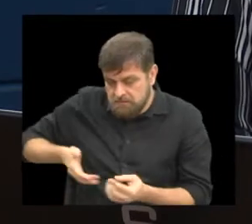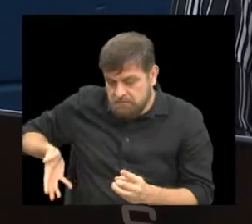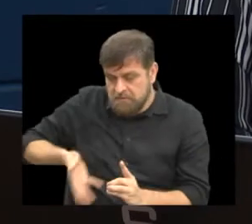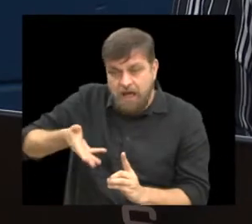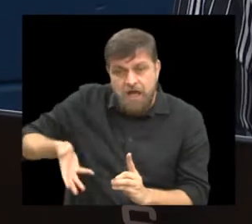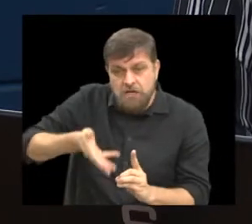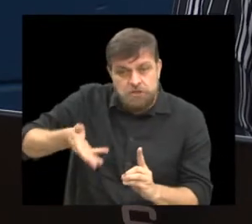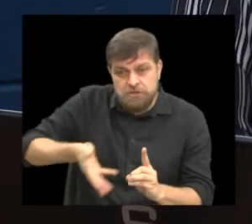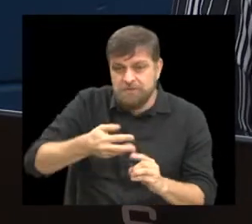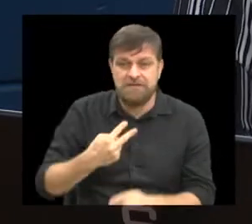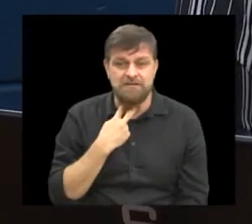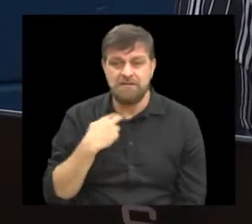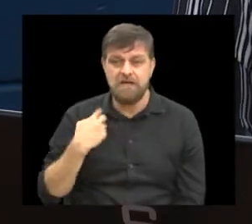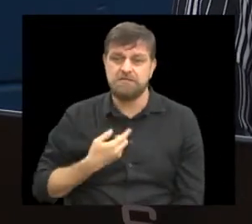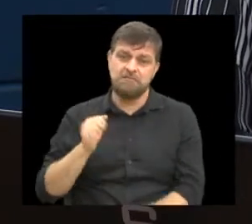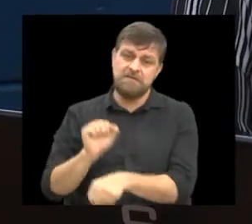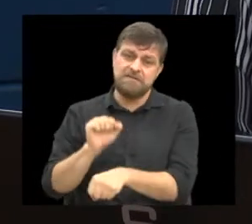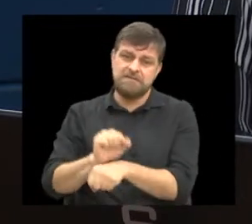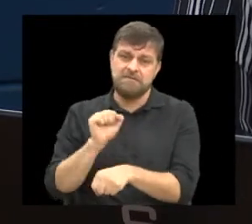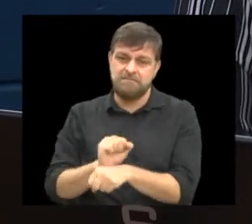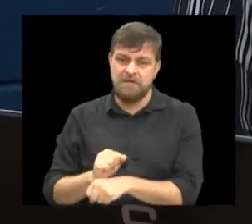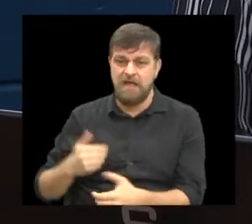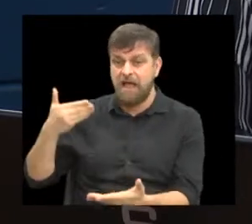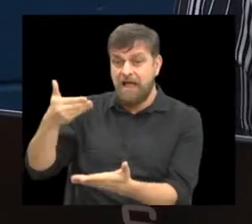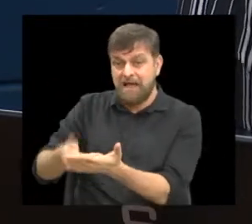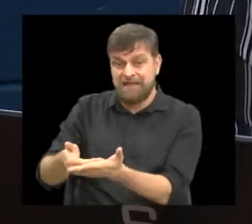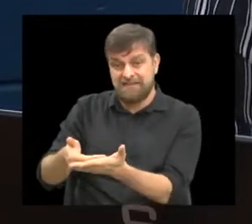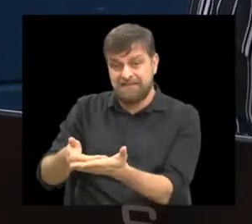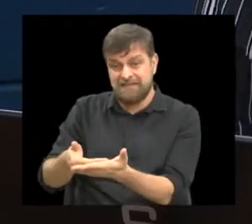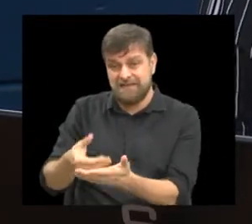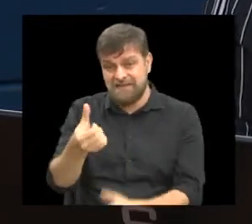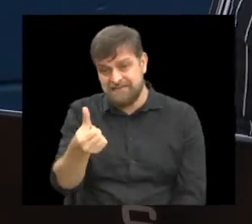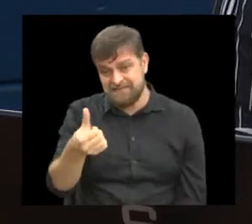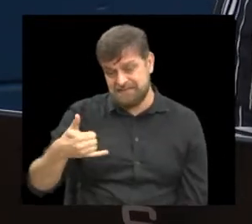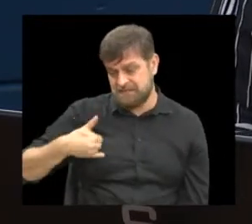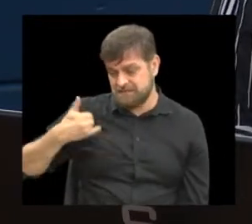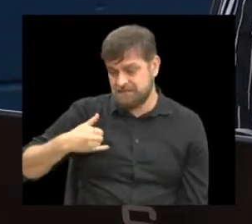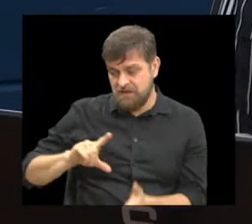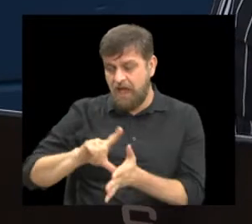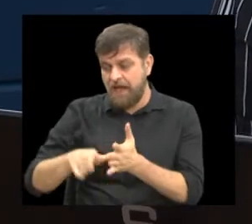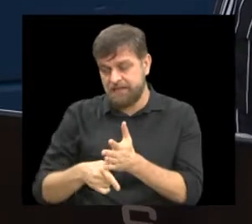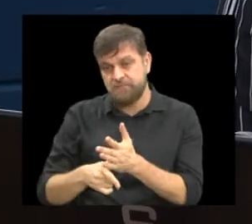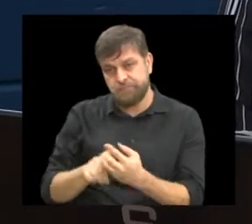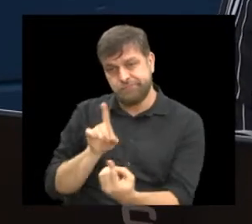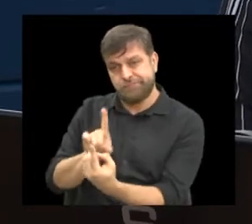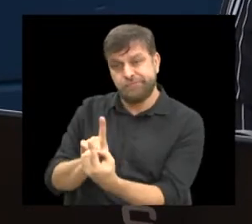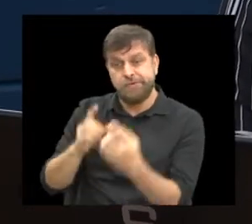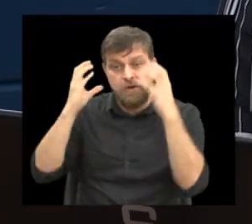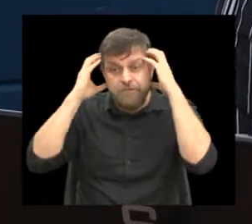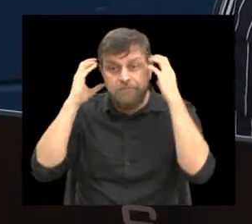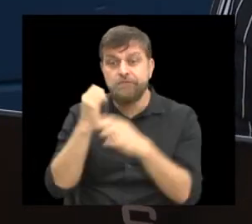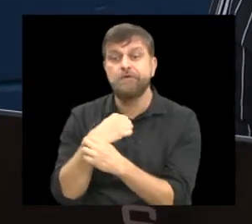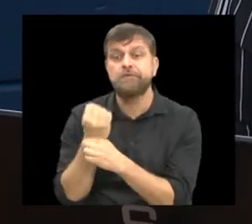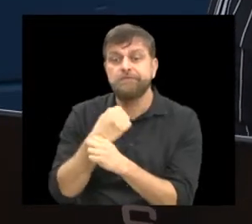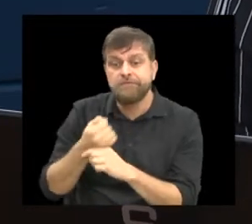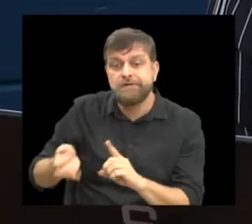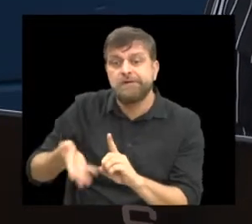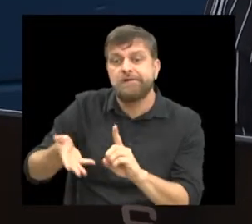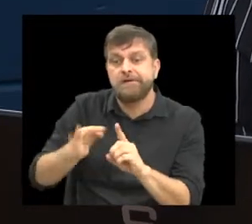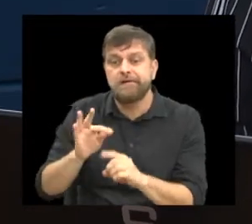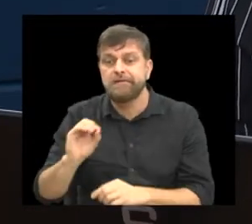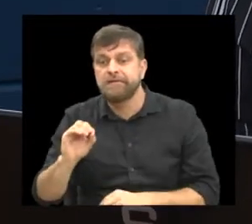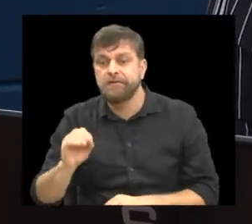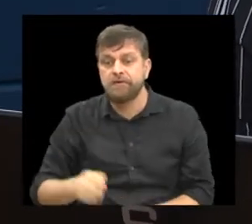que a gente simplesmente espere, olha, espera chegar até os 6 anos, aí traz para mim. E a fono, físio, TO, psicóloga,